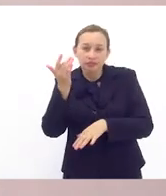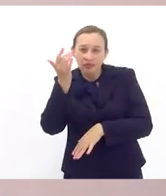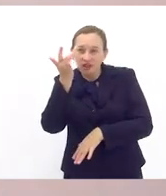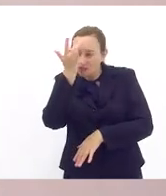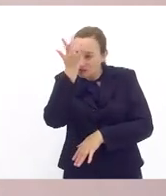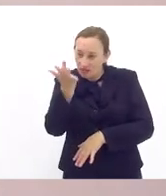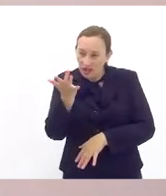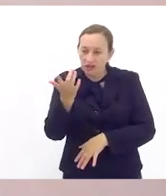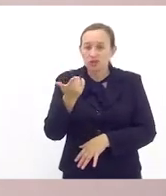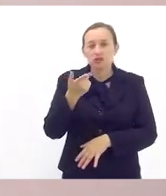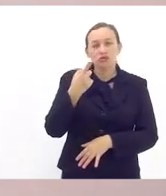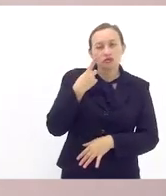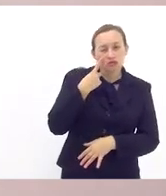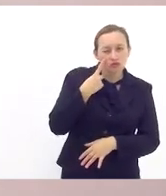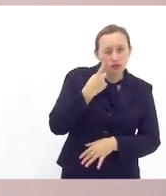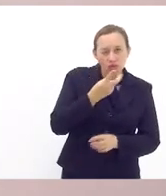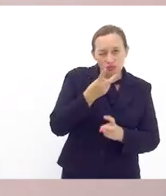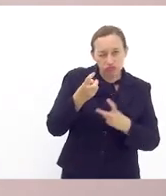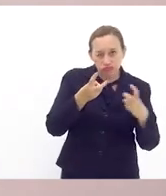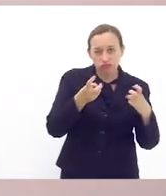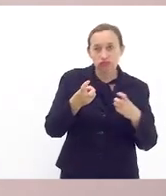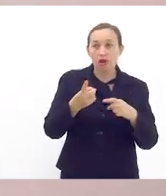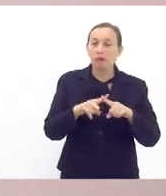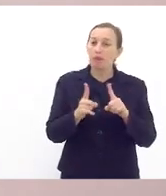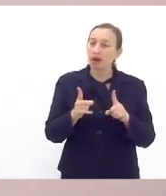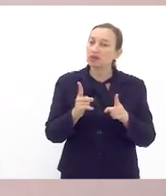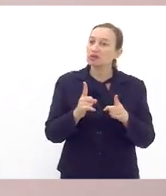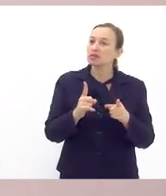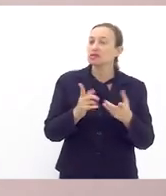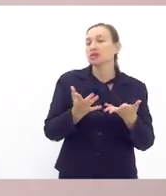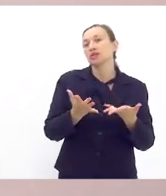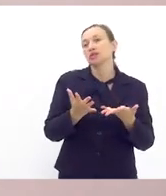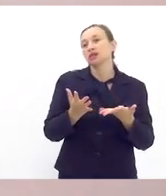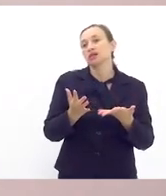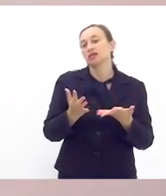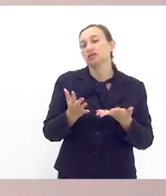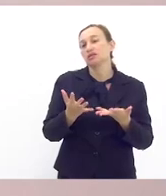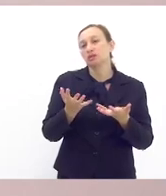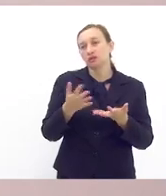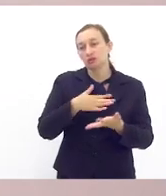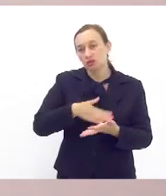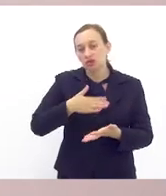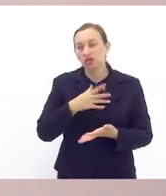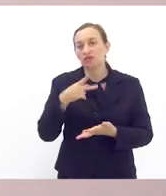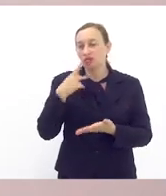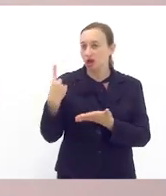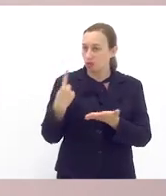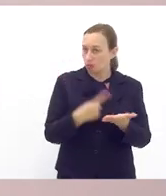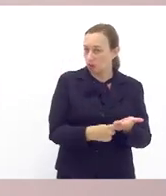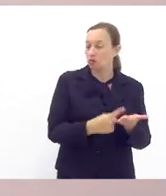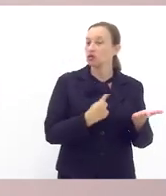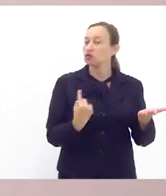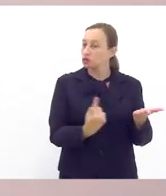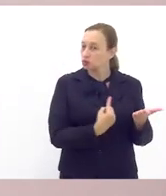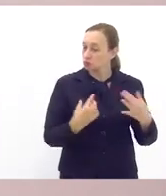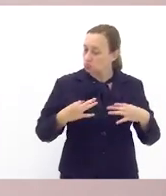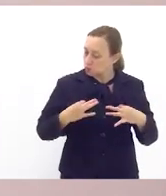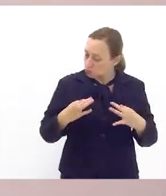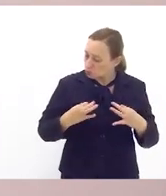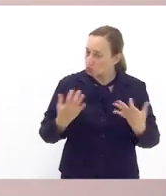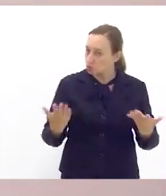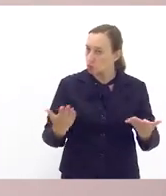mas sem dúvida alguma eu acho que eu gostaria de ressaltar o nosso compromisso a nossa disponibilidade